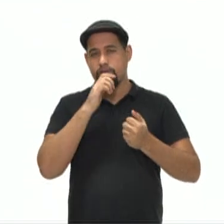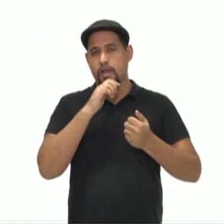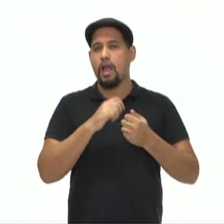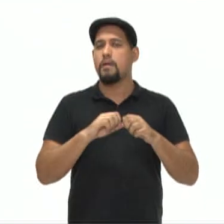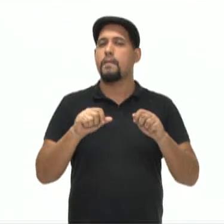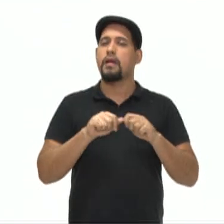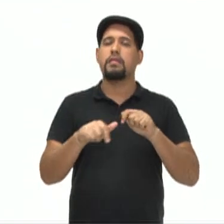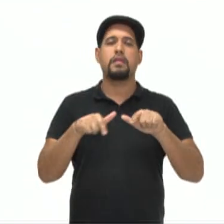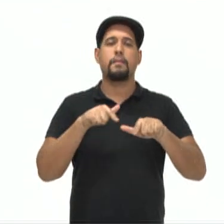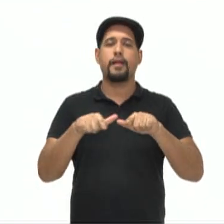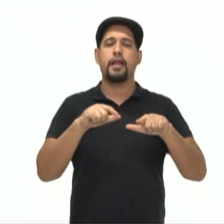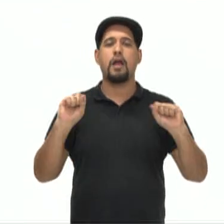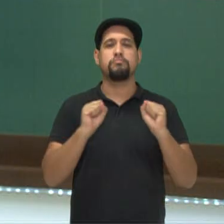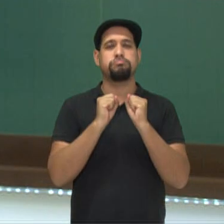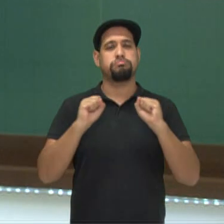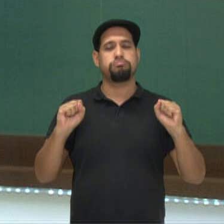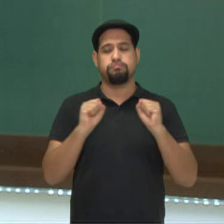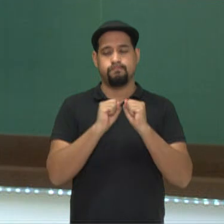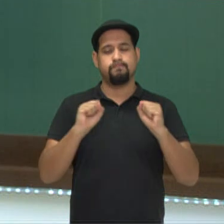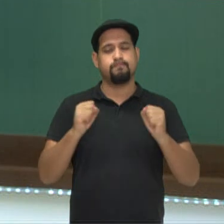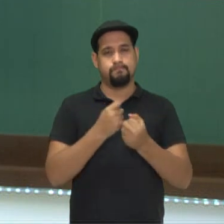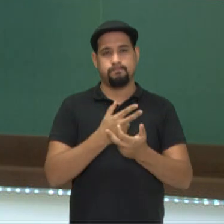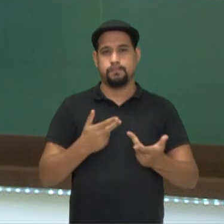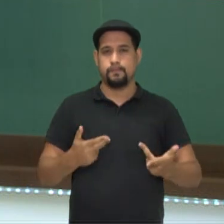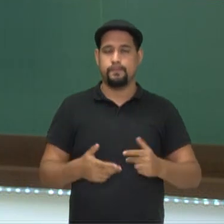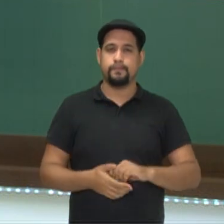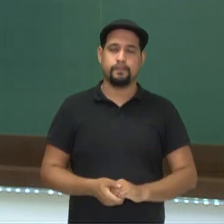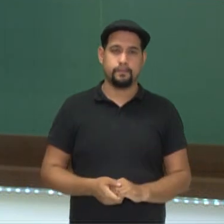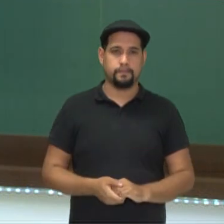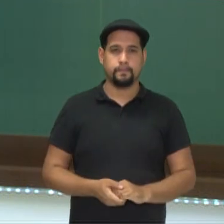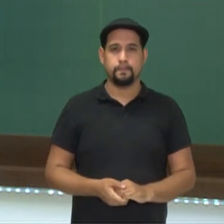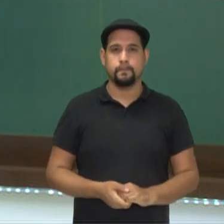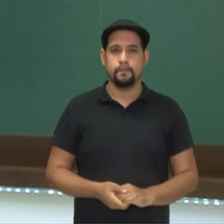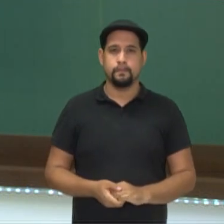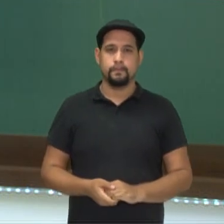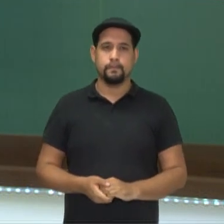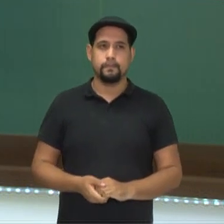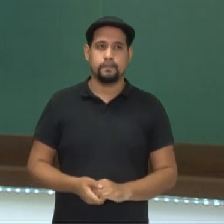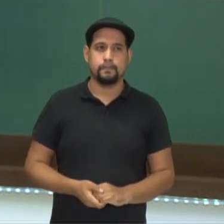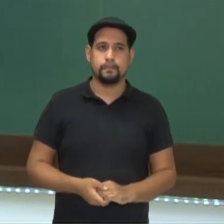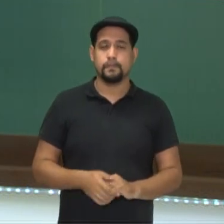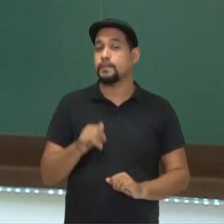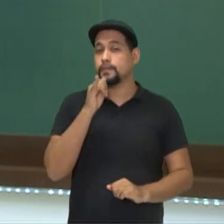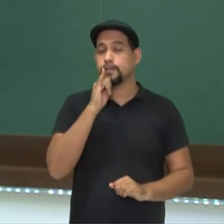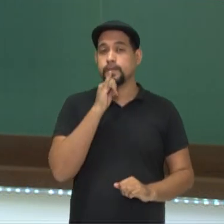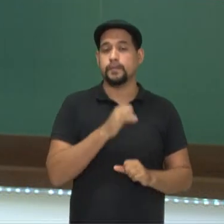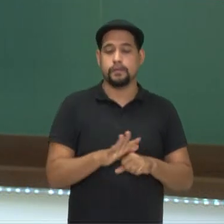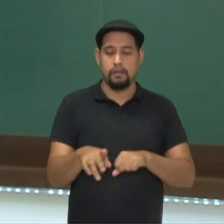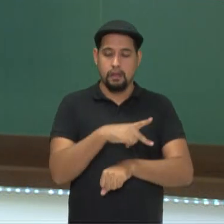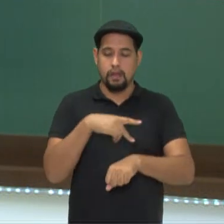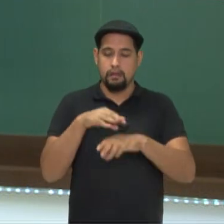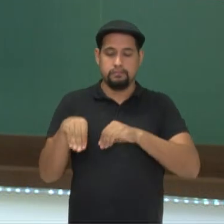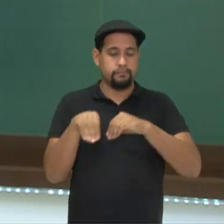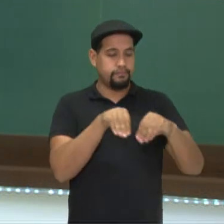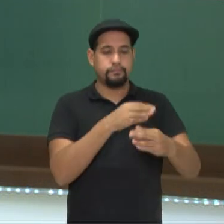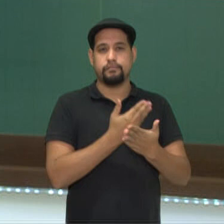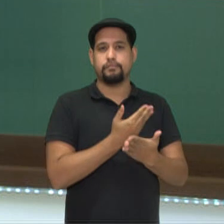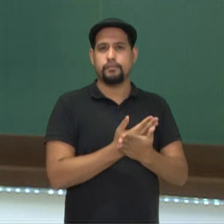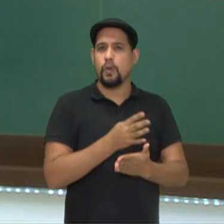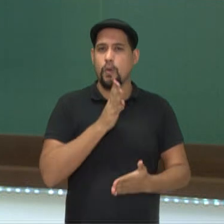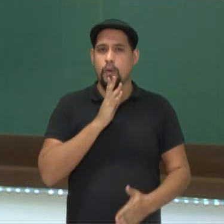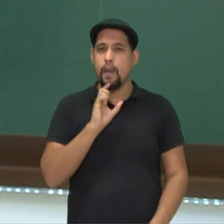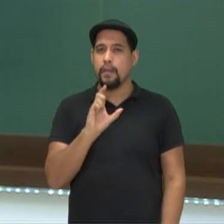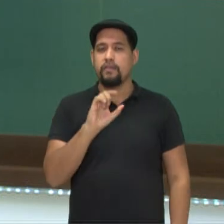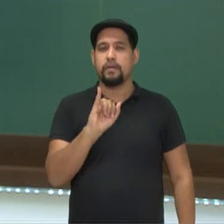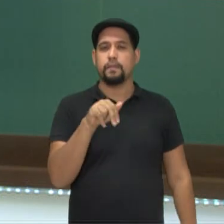para trabalhar como atletas. E intercâmbio estudantil. Você já ouviu falar em